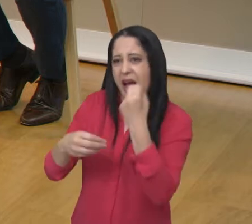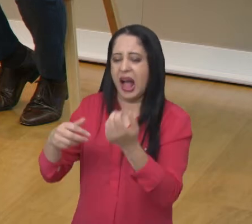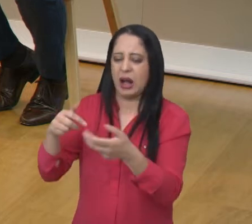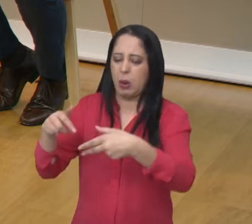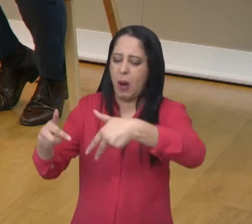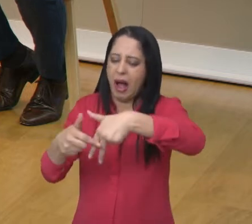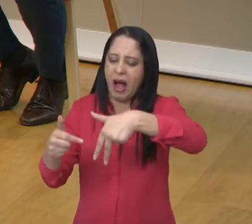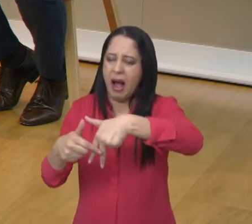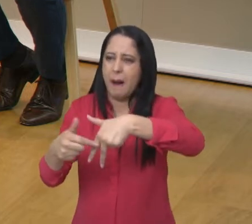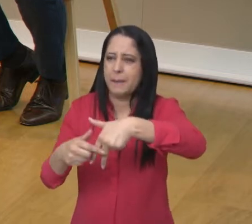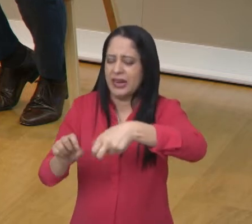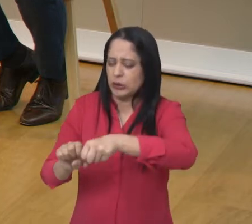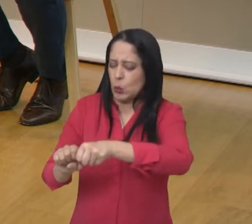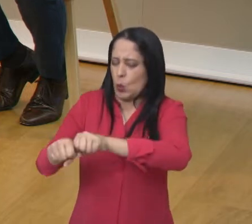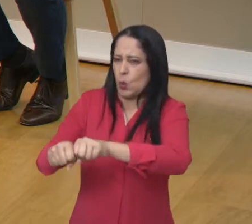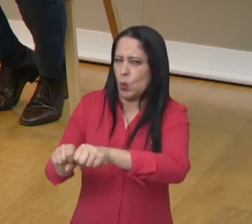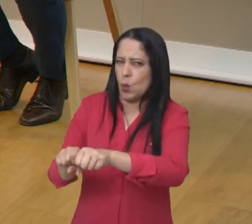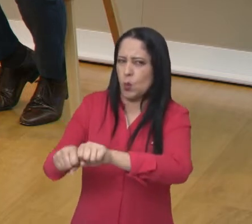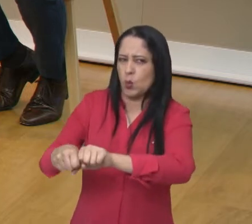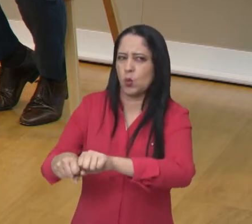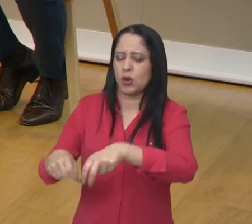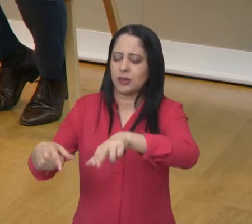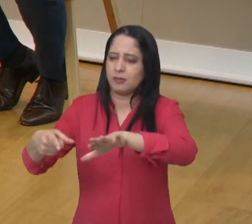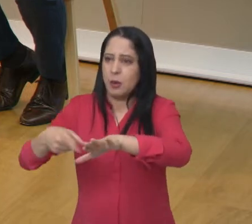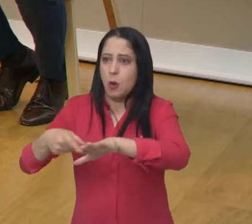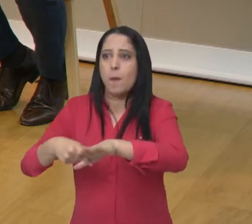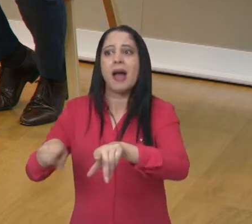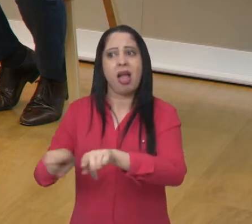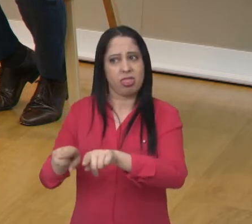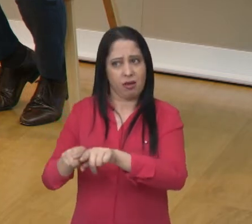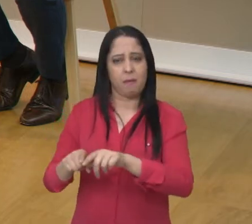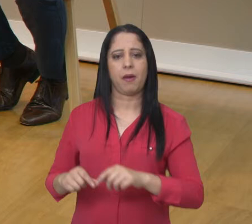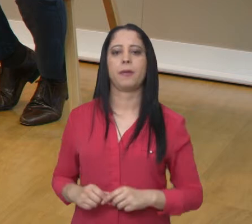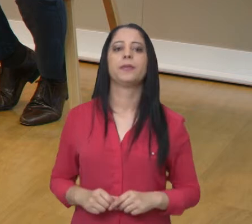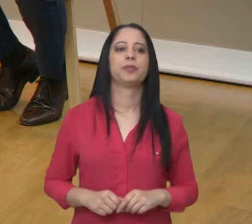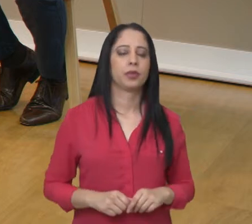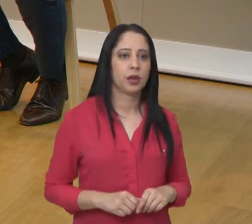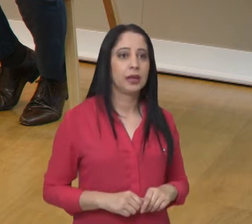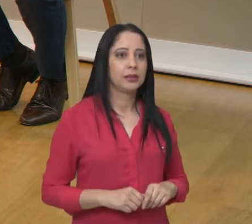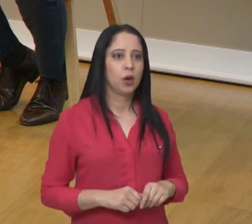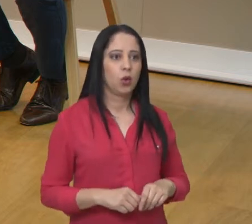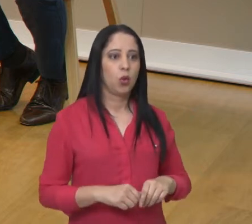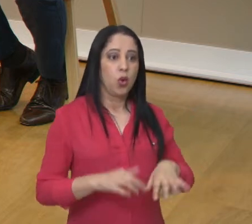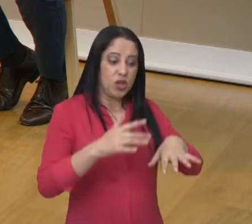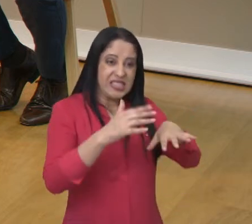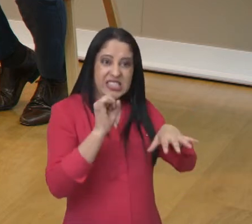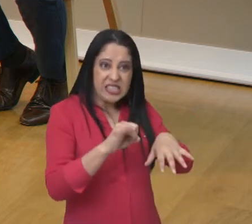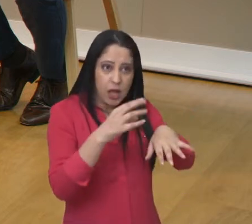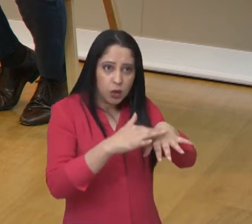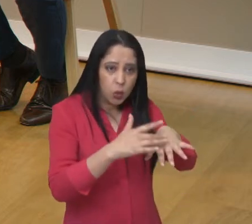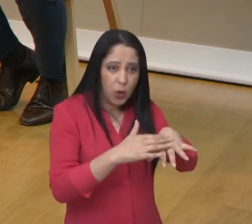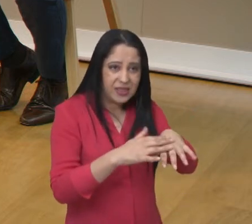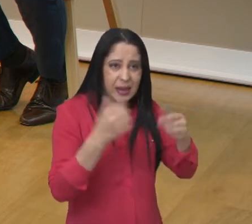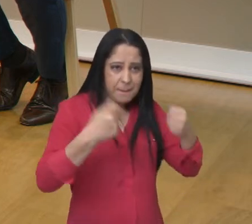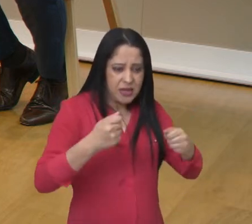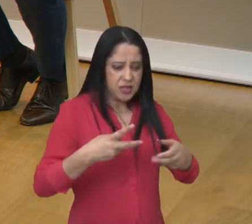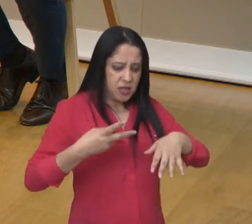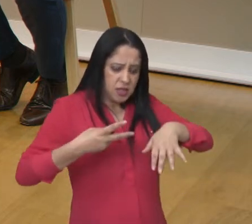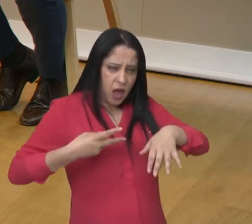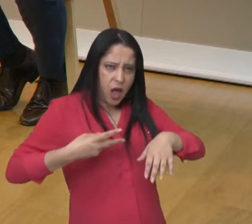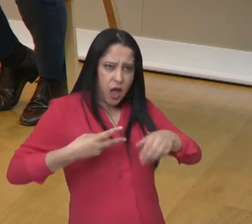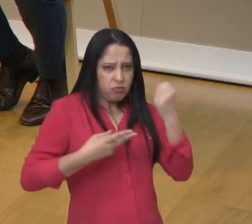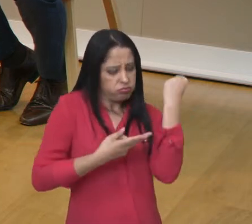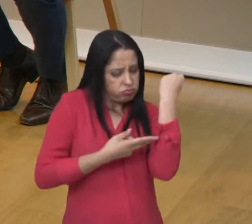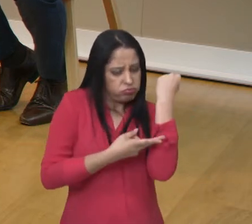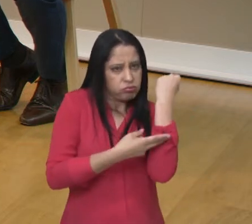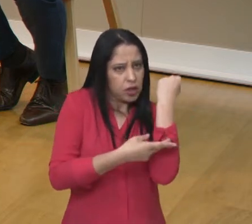nas pernas, choques e até dificuldade para caminhar. E todo caso dessa hérnia é caso de cirurgia? Também não entra naqueles 10%? Não, entra